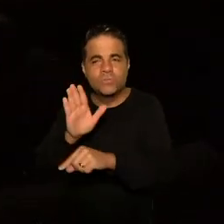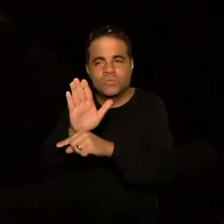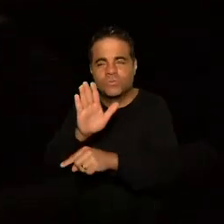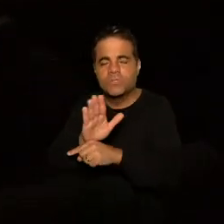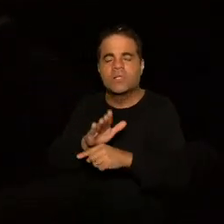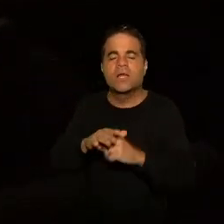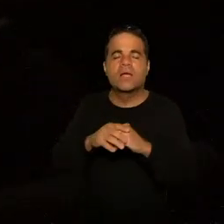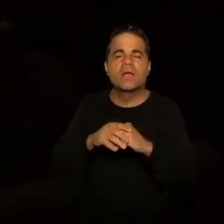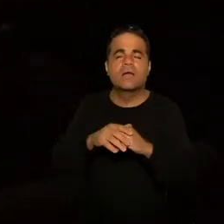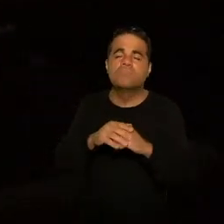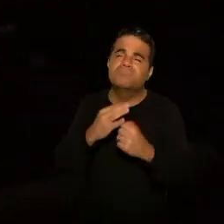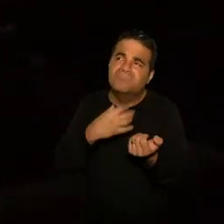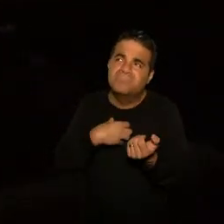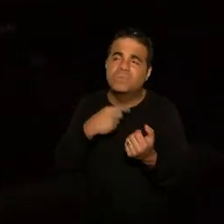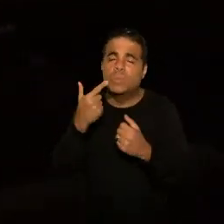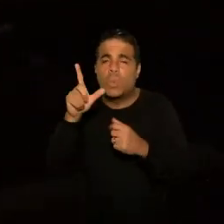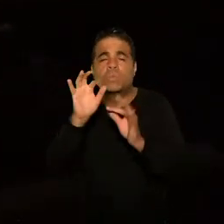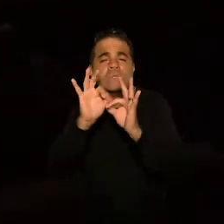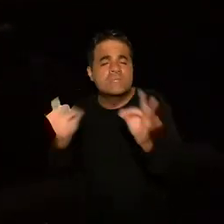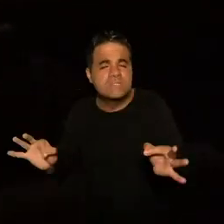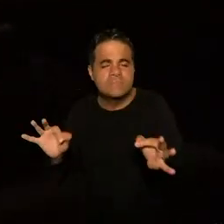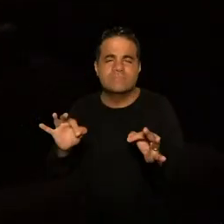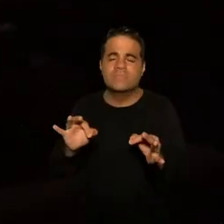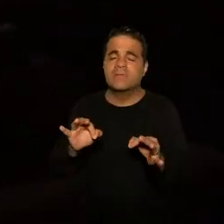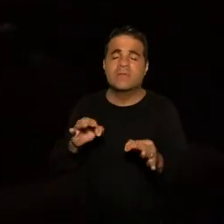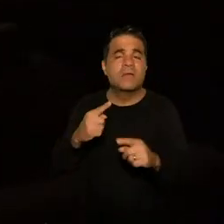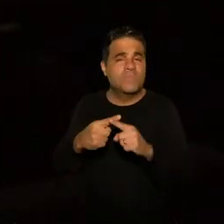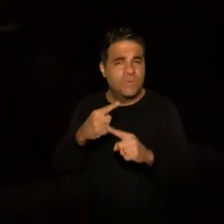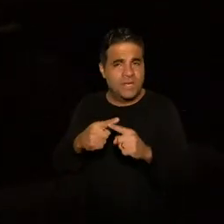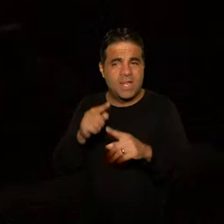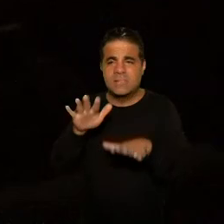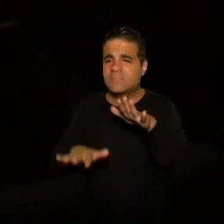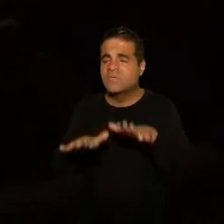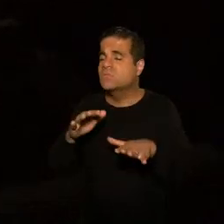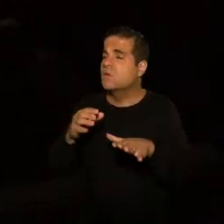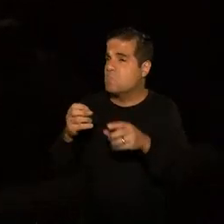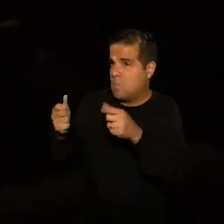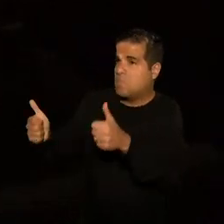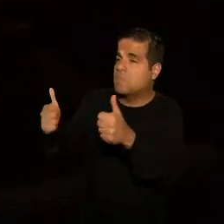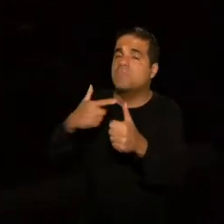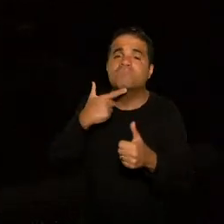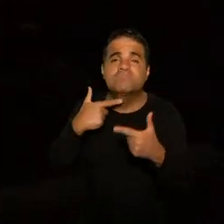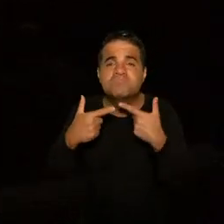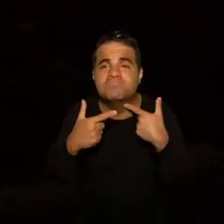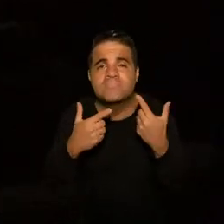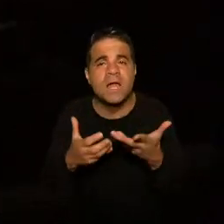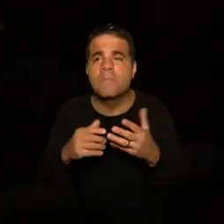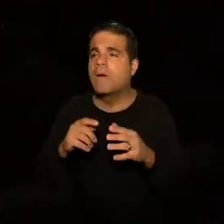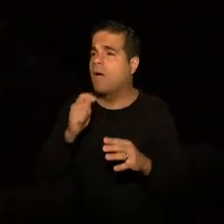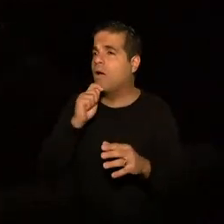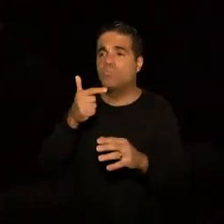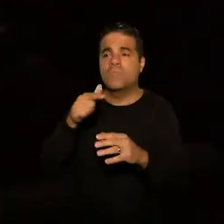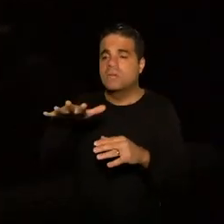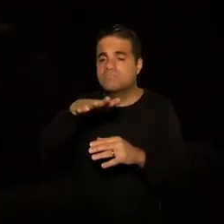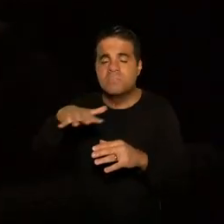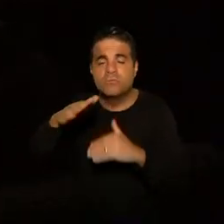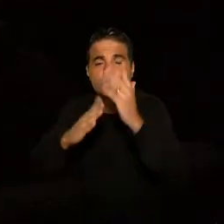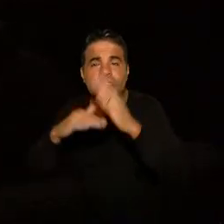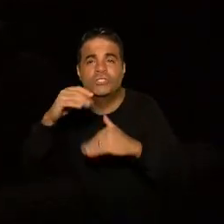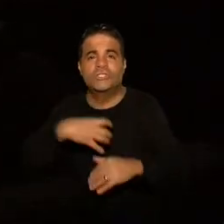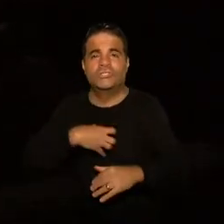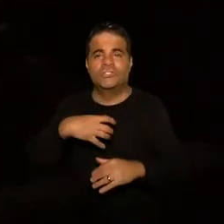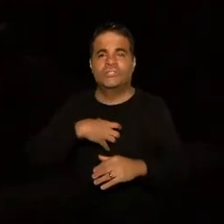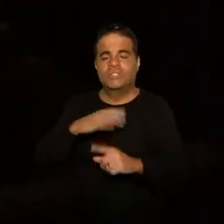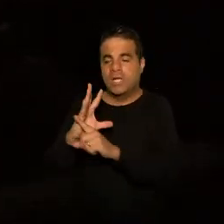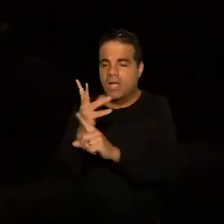Talvez mais simples porque muitas vezes as pessoas estão cheias de boas intenções e não há espaço não há maneiras os